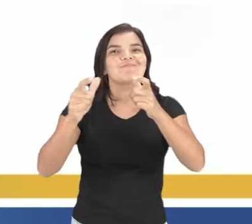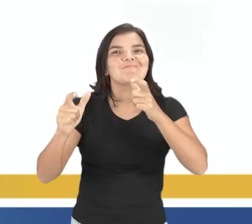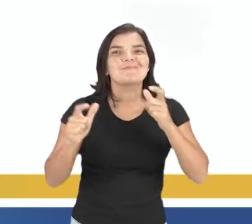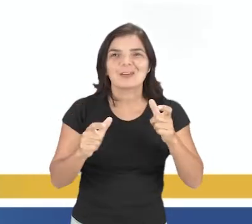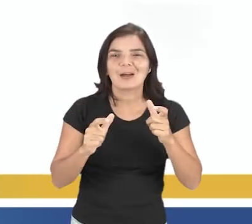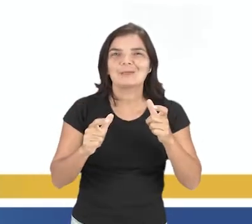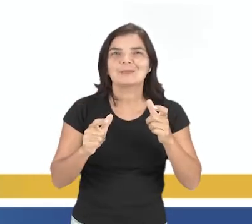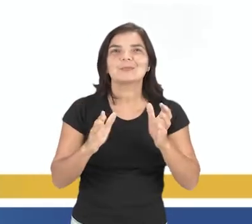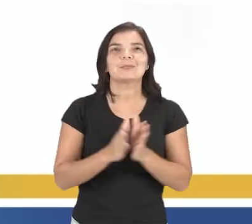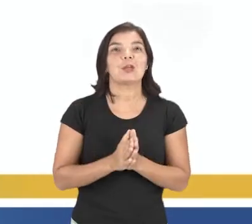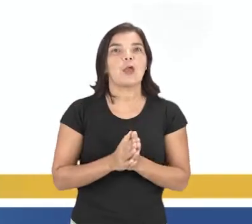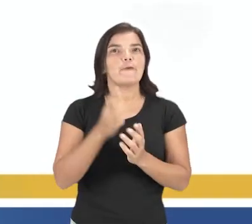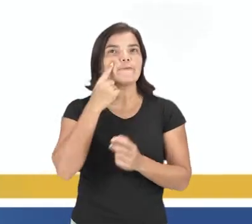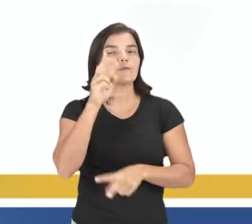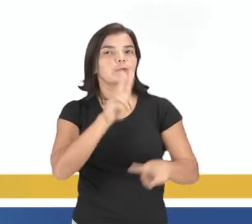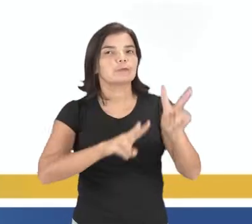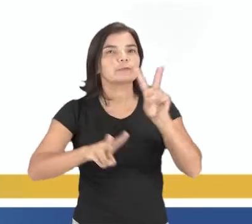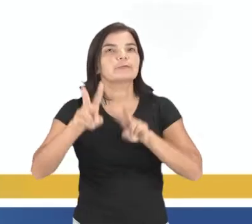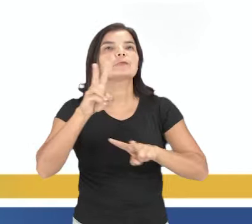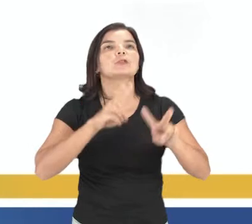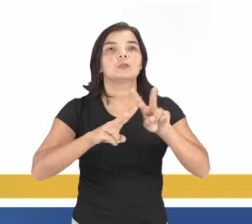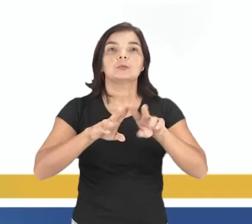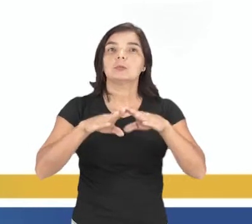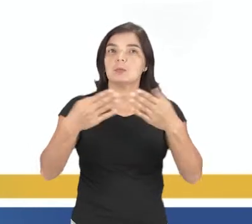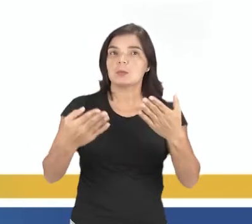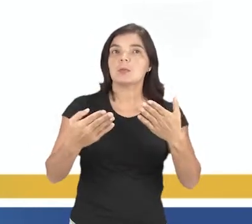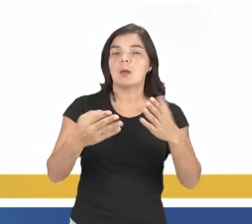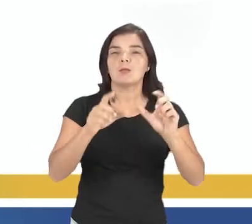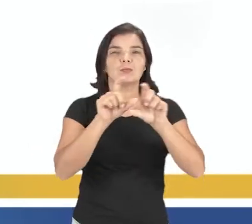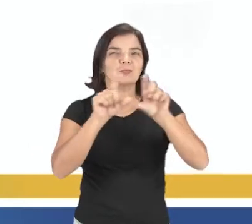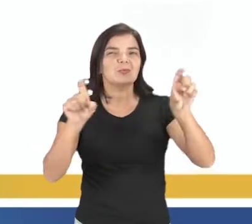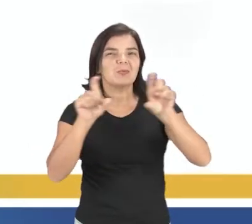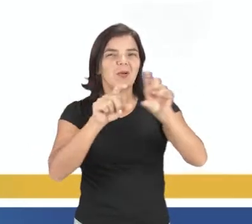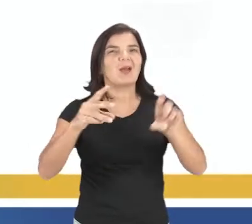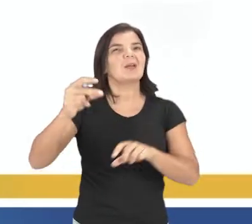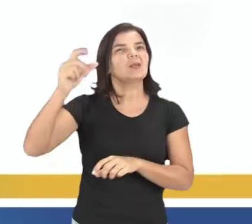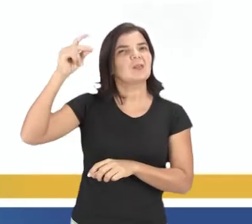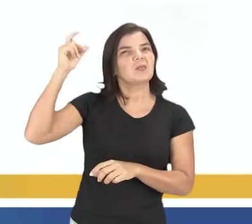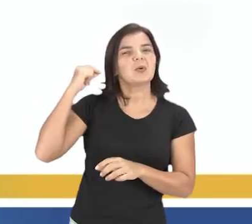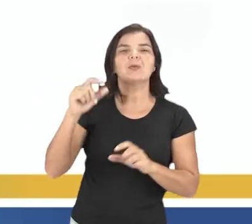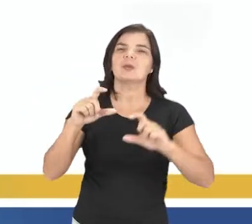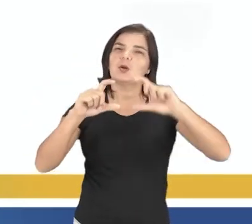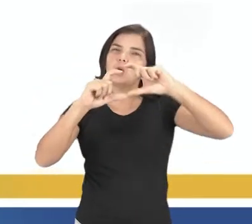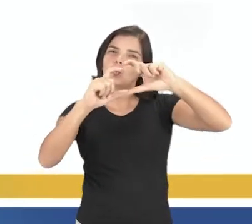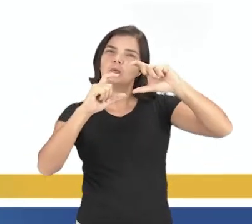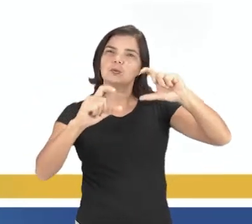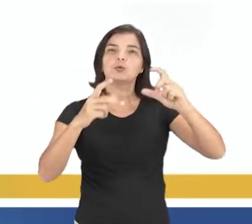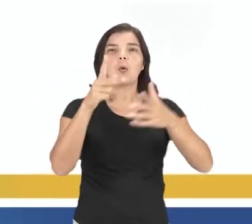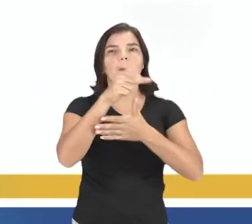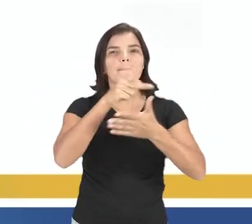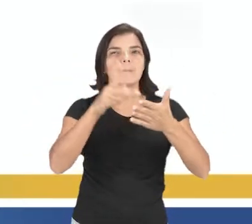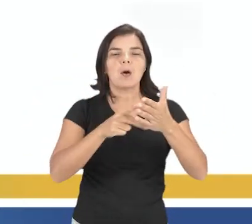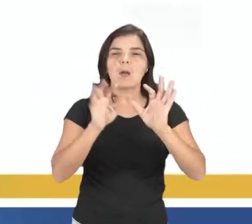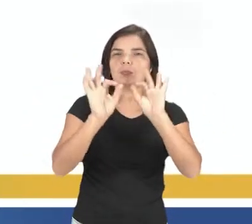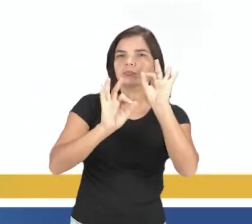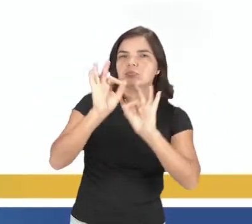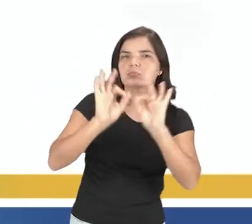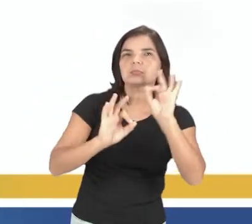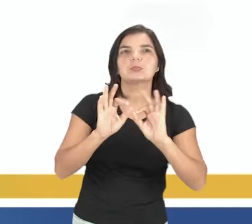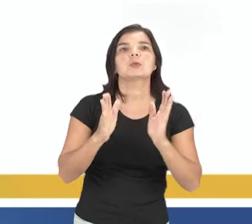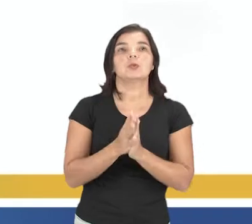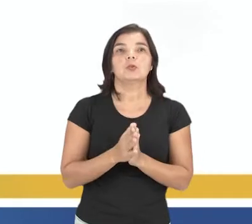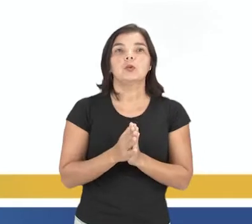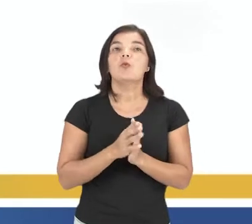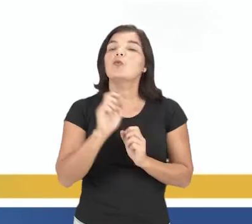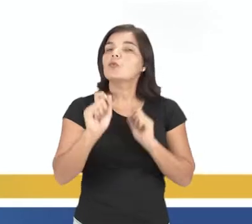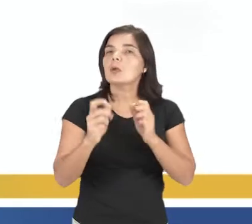espaço gráfico, o efeito visual, e para tanto dispensa o verso tradicional, a estrofe, o poema como forma. O trabalho de um